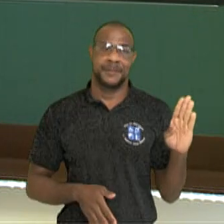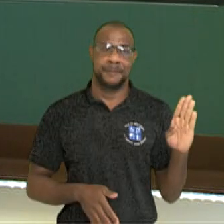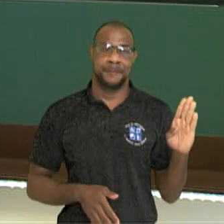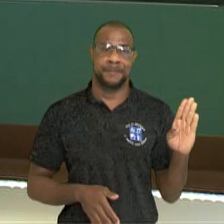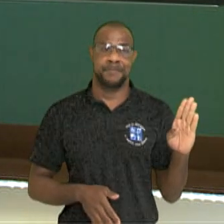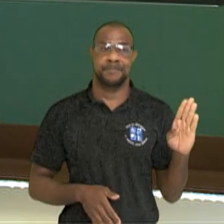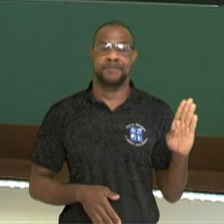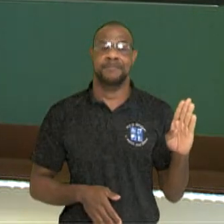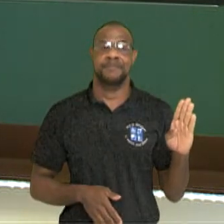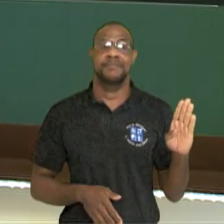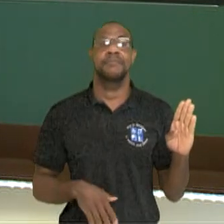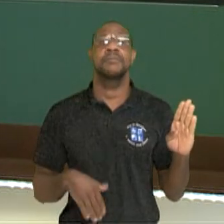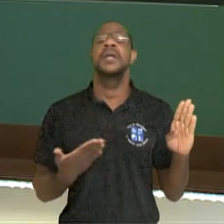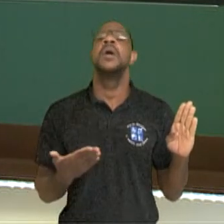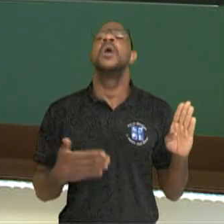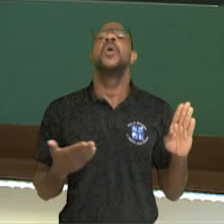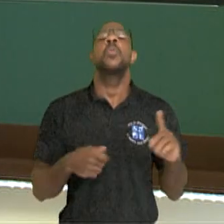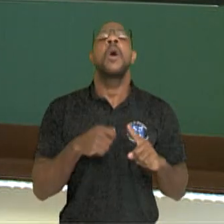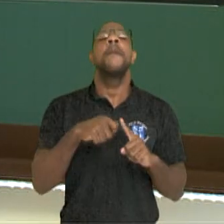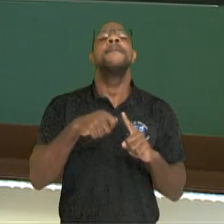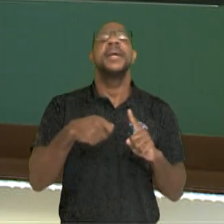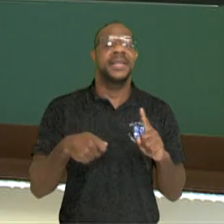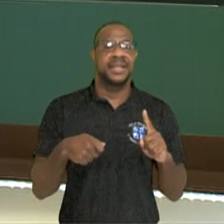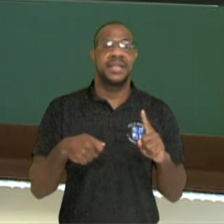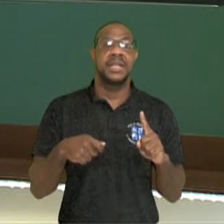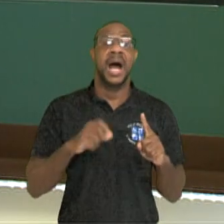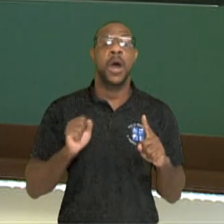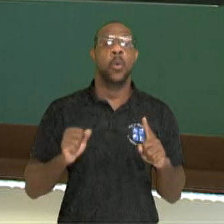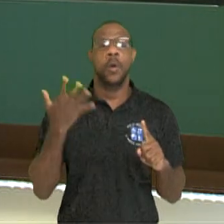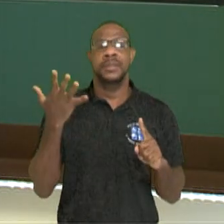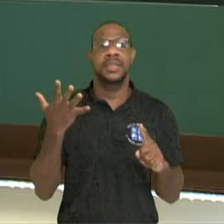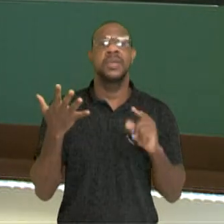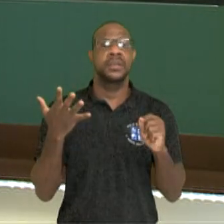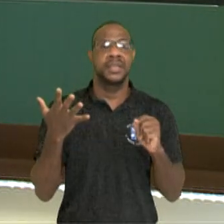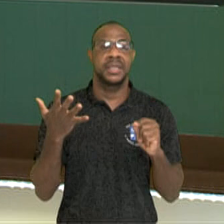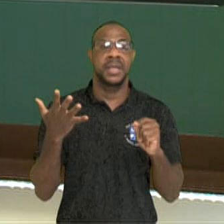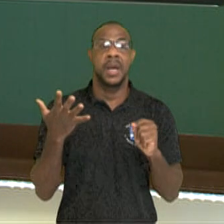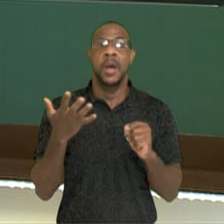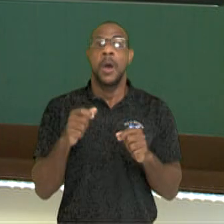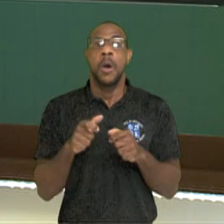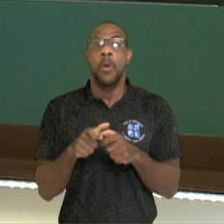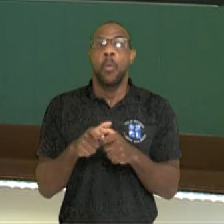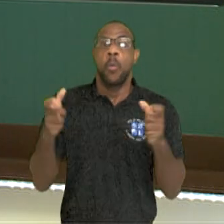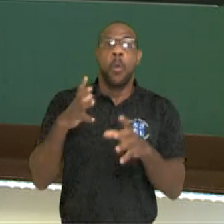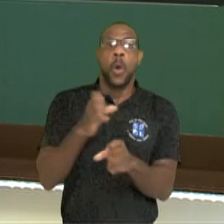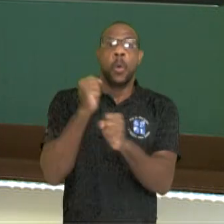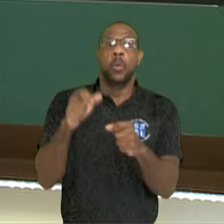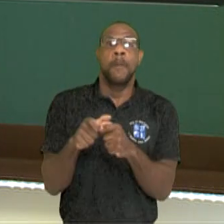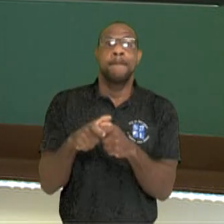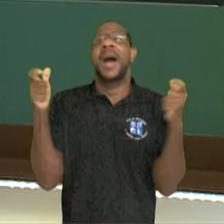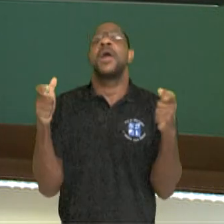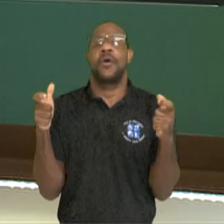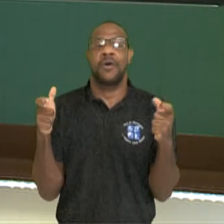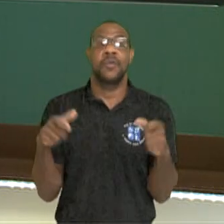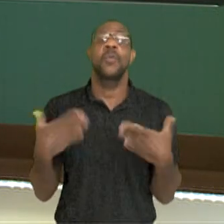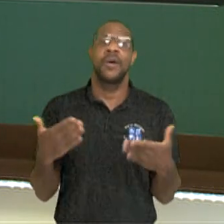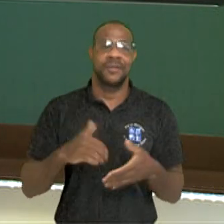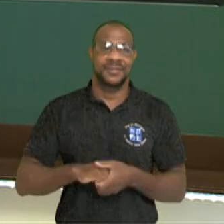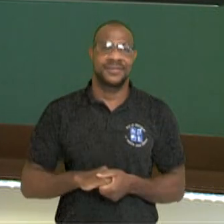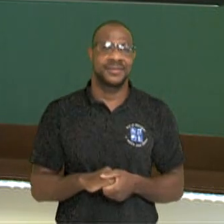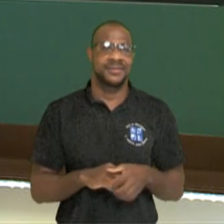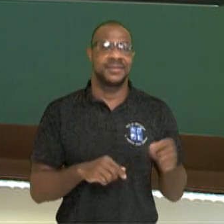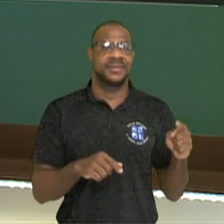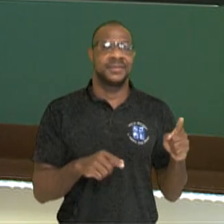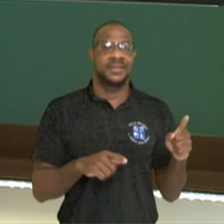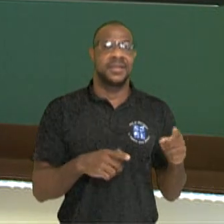Na letra B, em quais meses ocorreu maior lucro, tá? Vamos lá então,